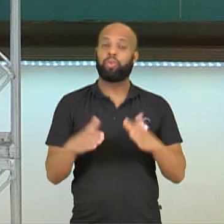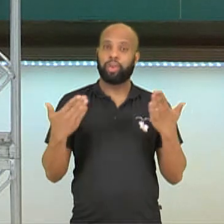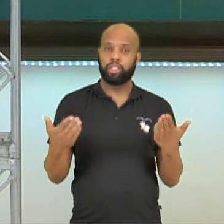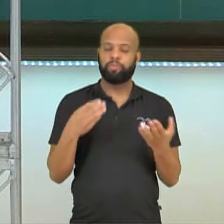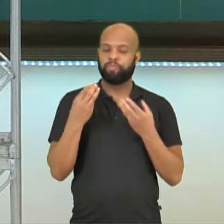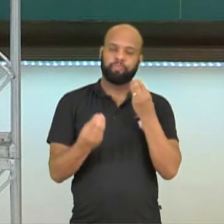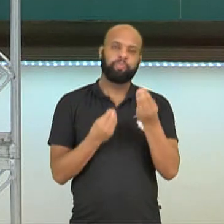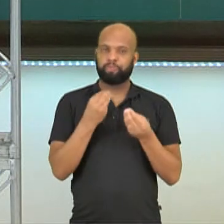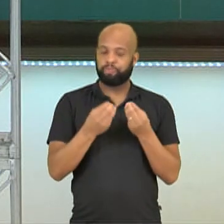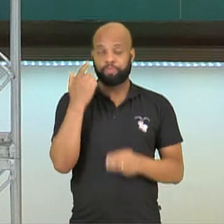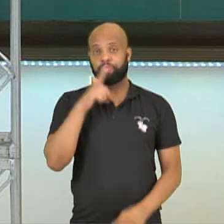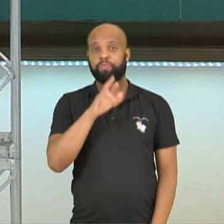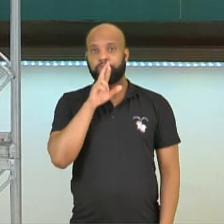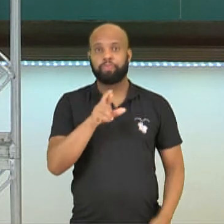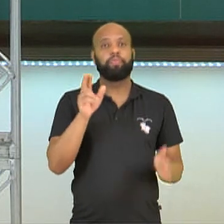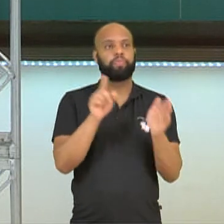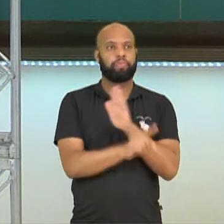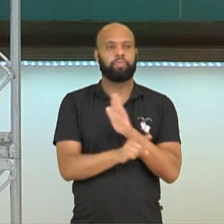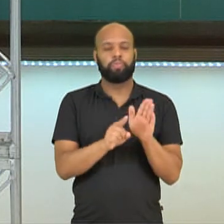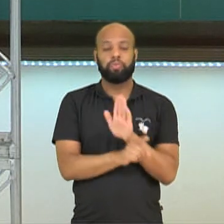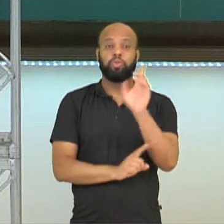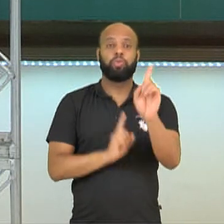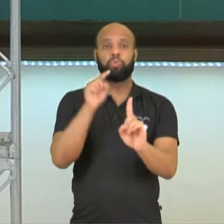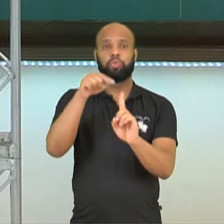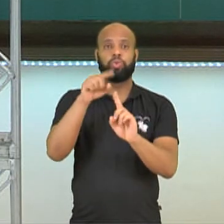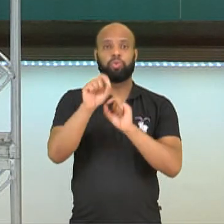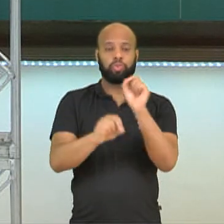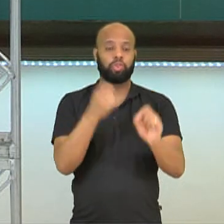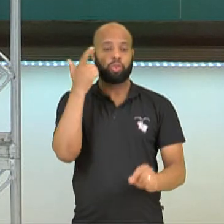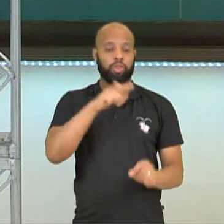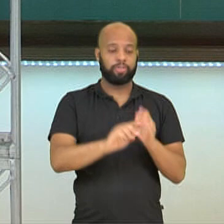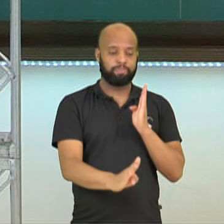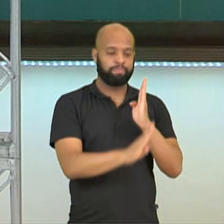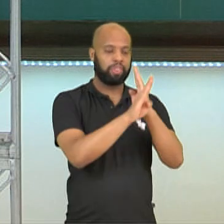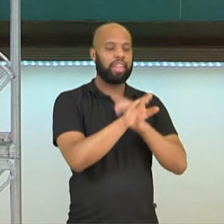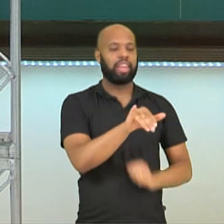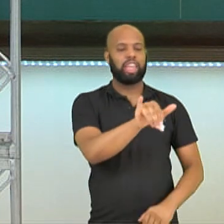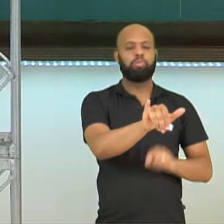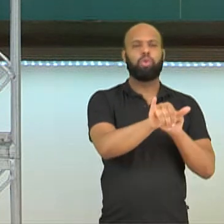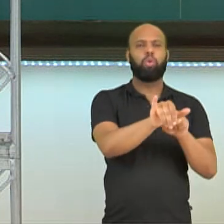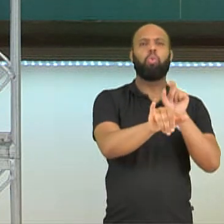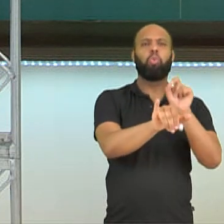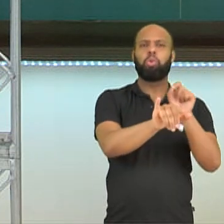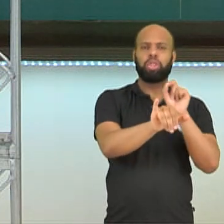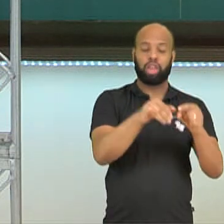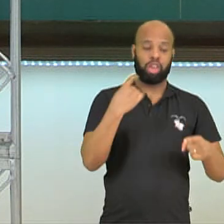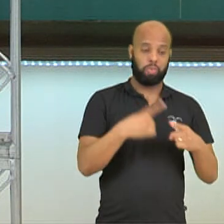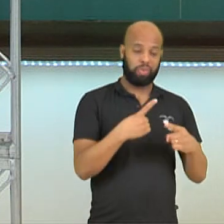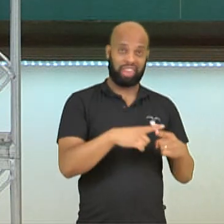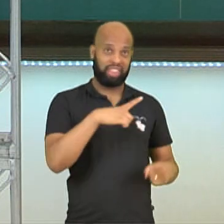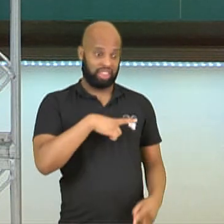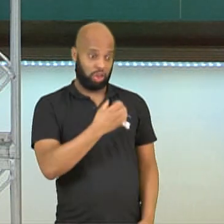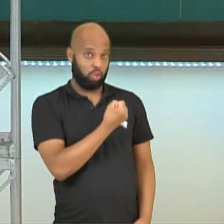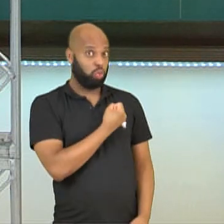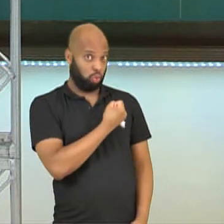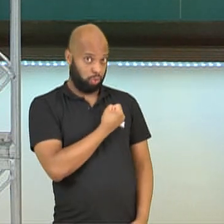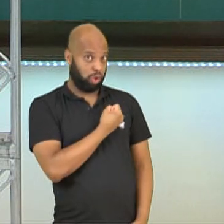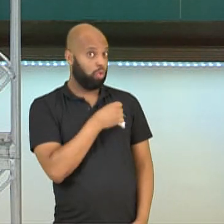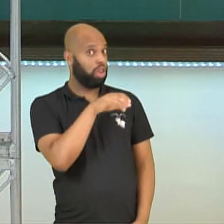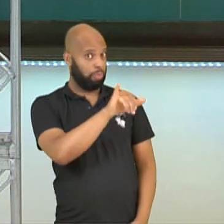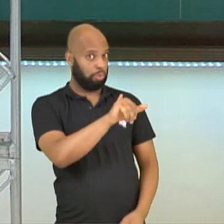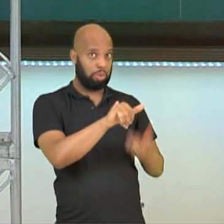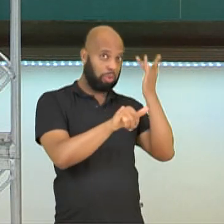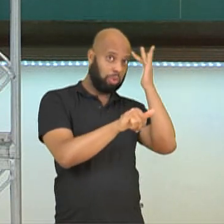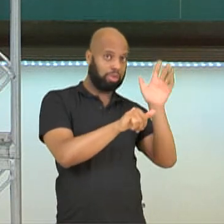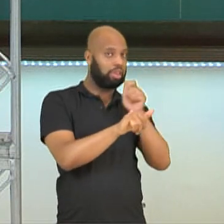daí, como que você trabalhou nesse exercício? O objetivo nosso é descobrir que número que tem que estar ali no lugar do y para que